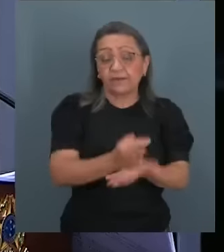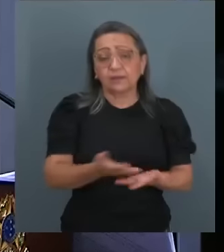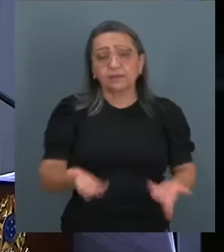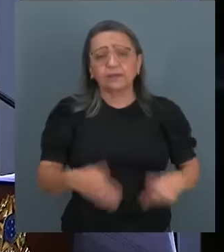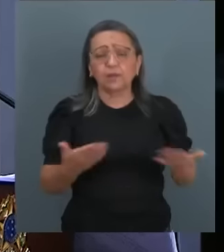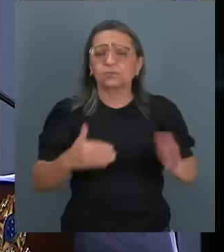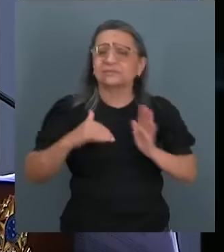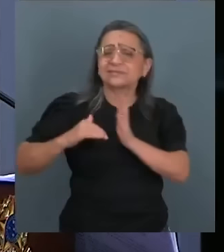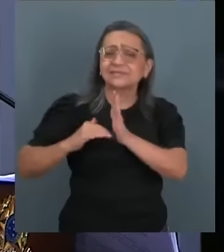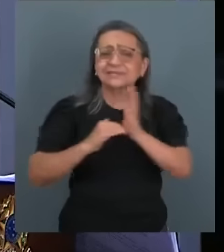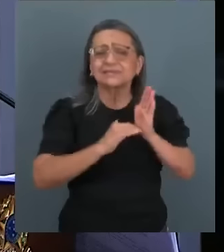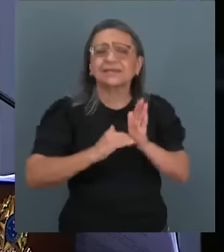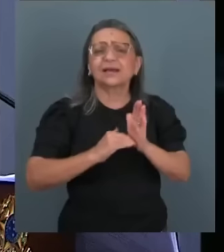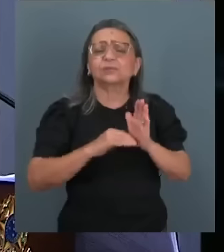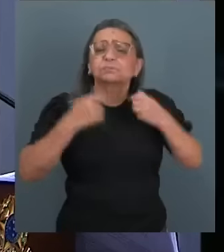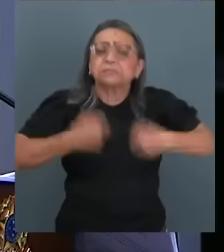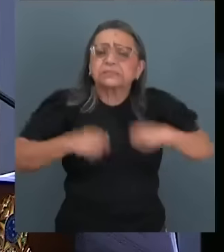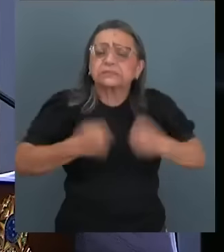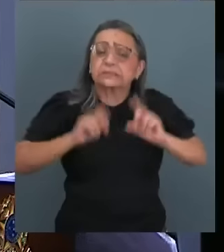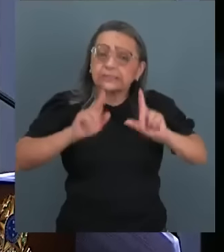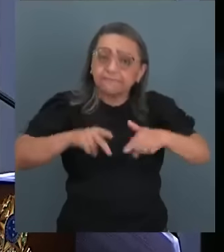não pode se calar.